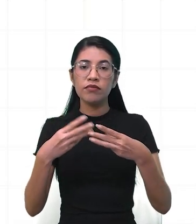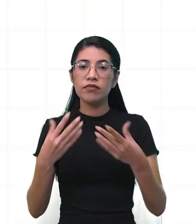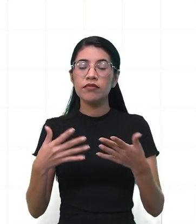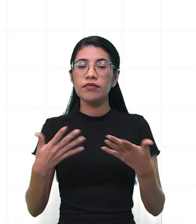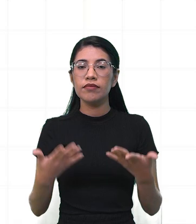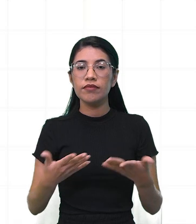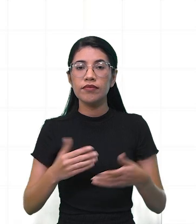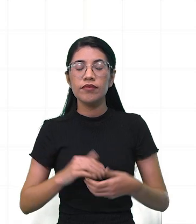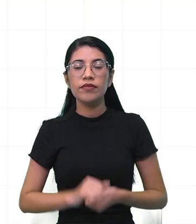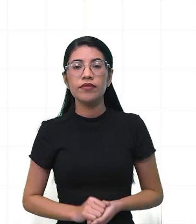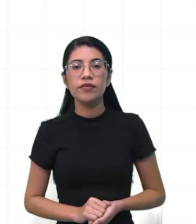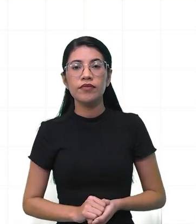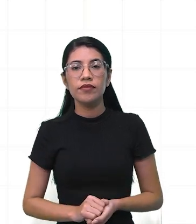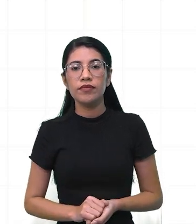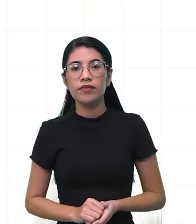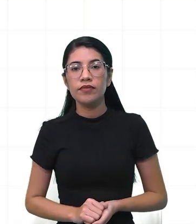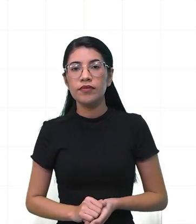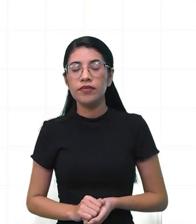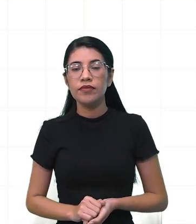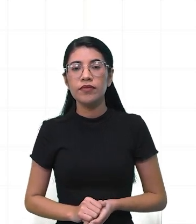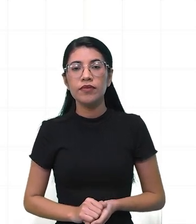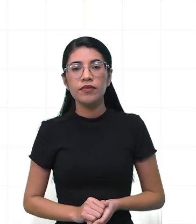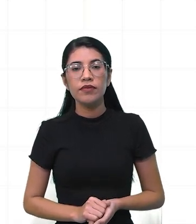hexágono? Muito bem.